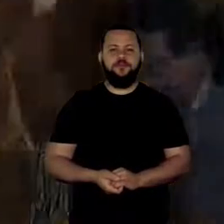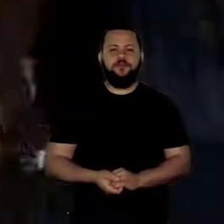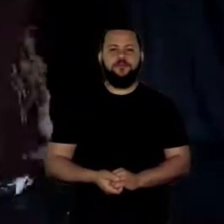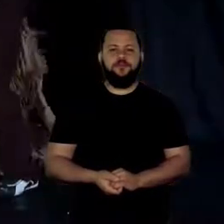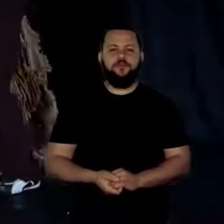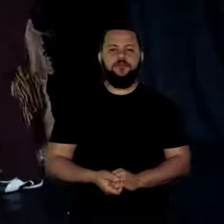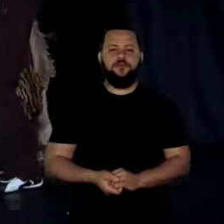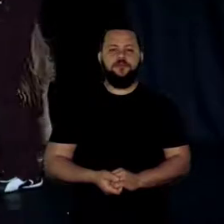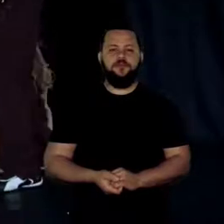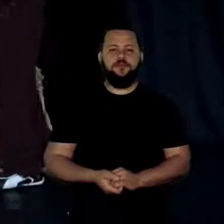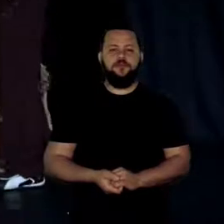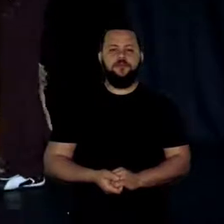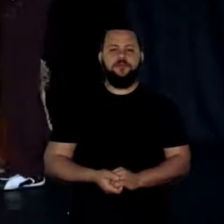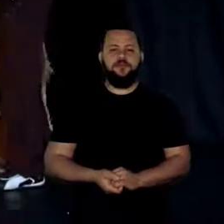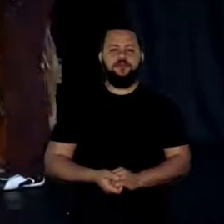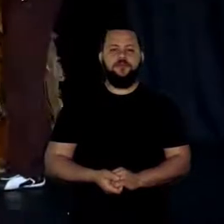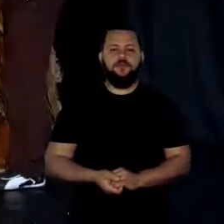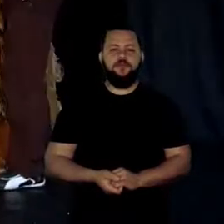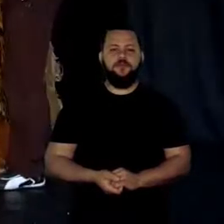comprar. Opa!